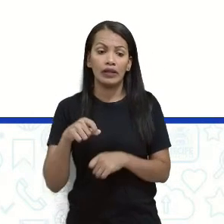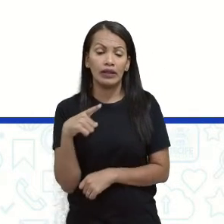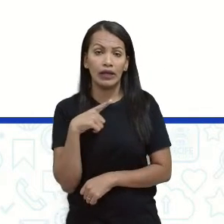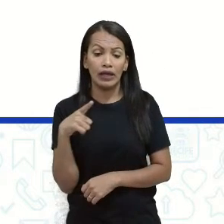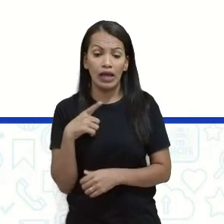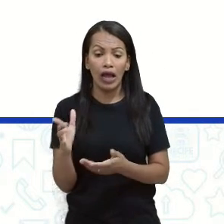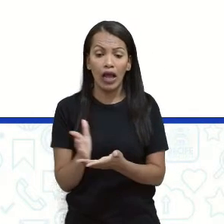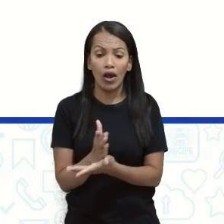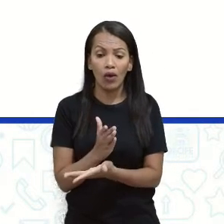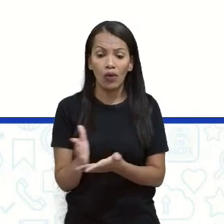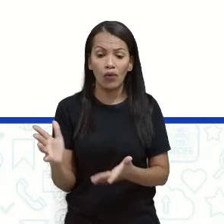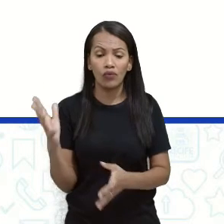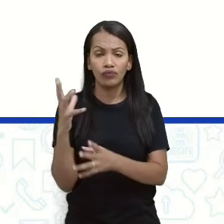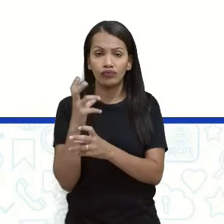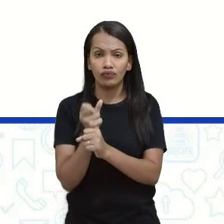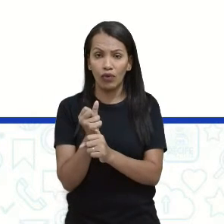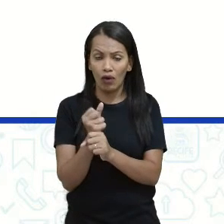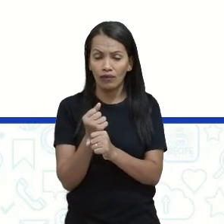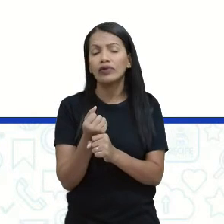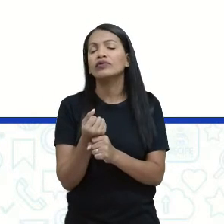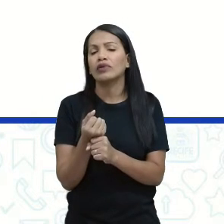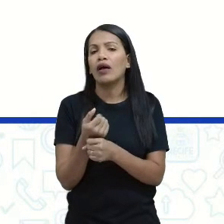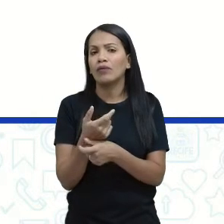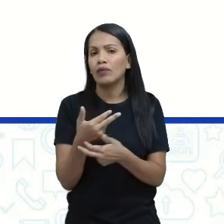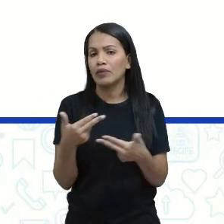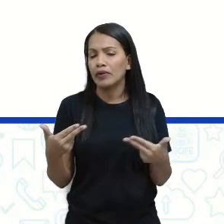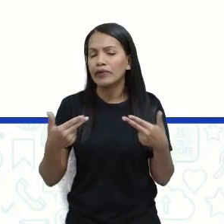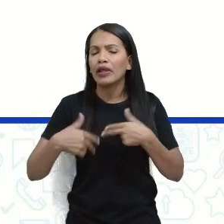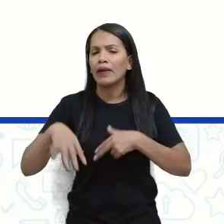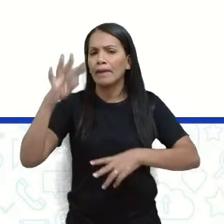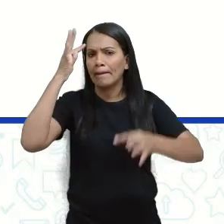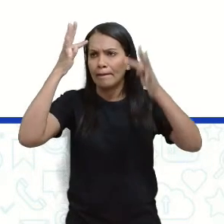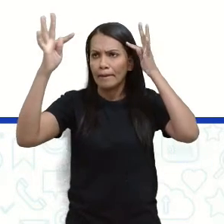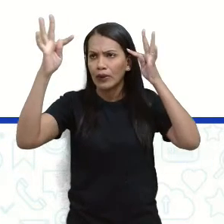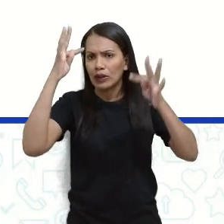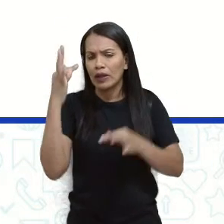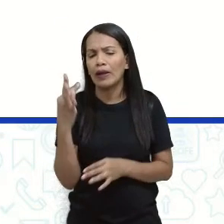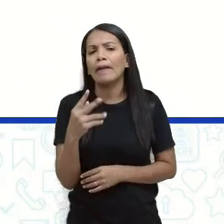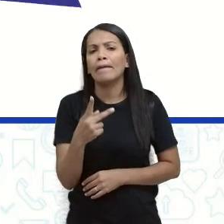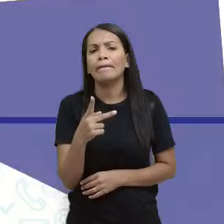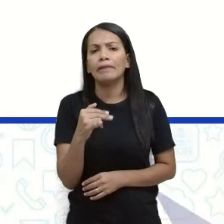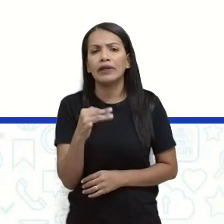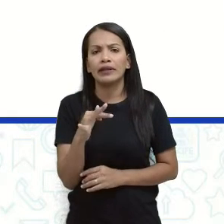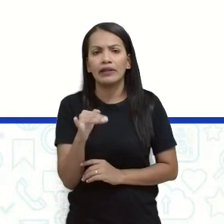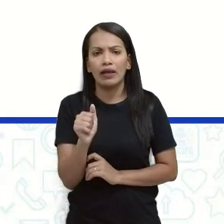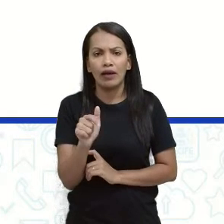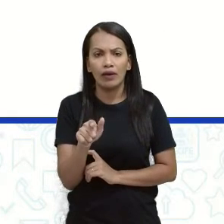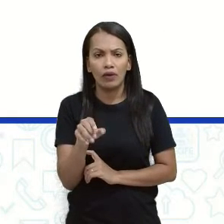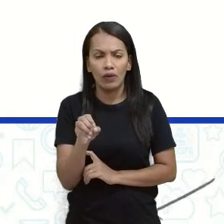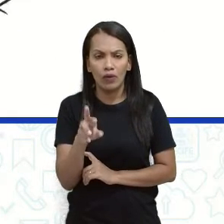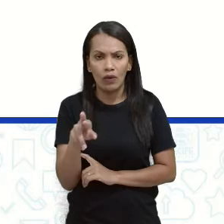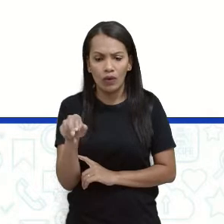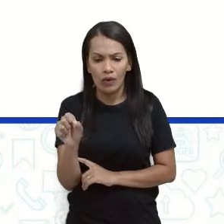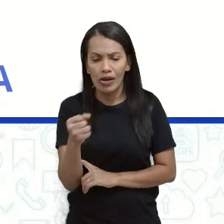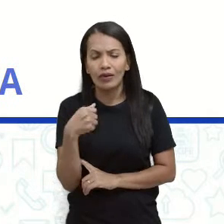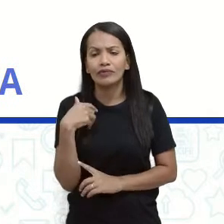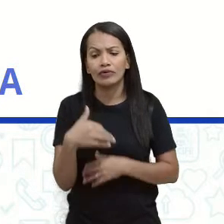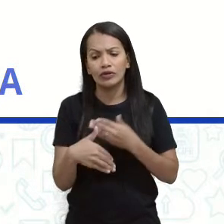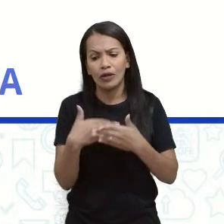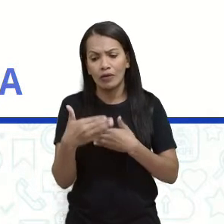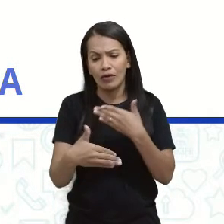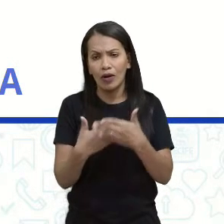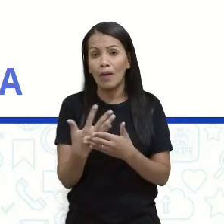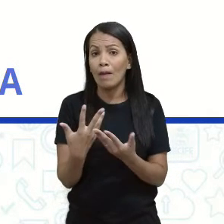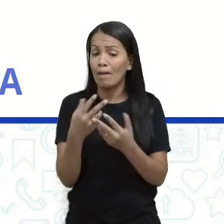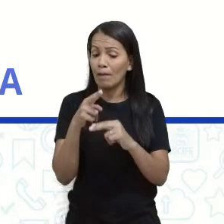fórmulas, além de Pitágoras, que foi a nossa aula anterior, outras fórmulas que a gente vai desenvolver através do triângulo retângulo. Por isso que é